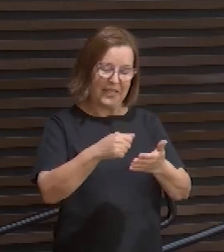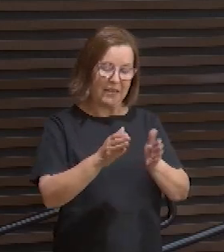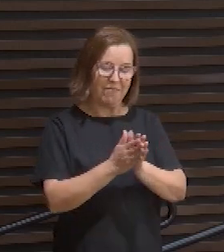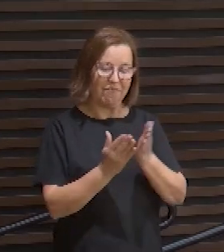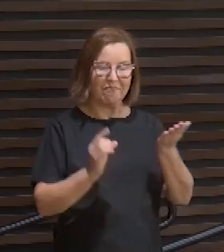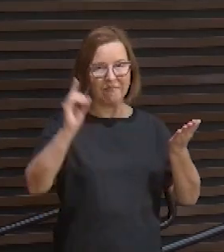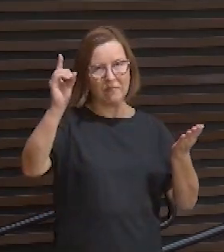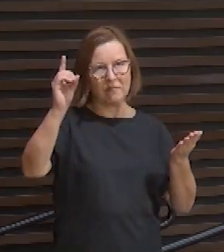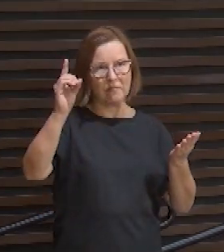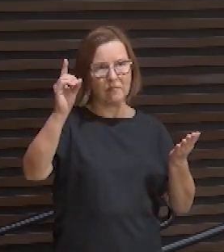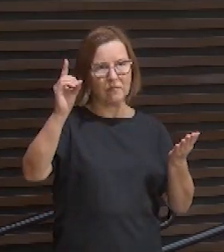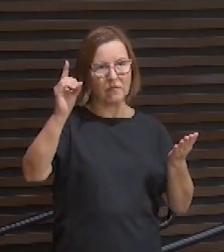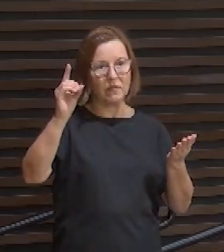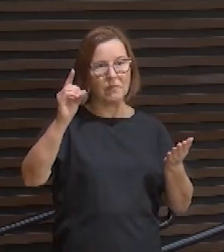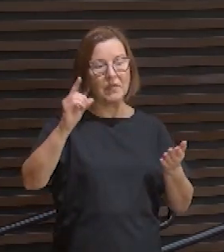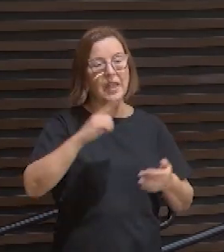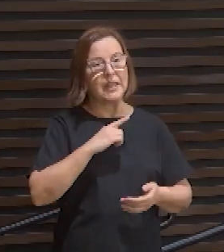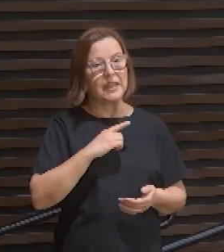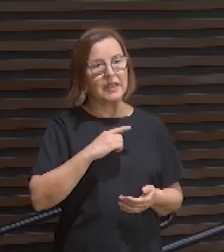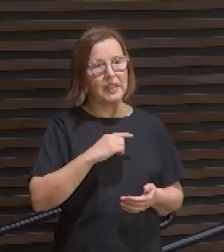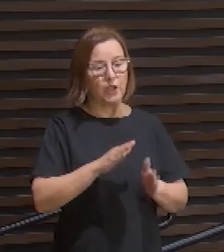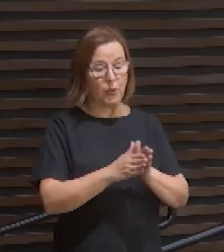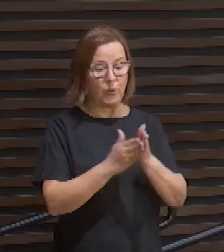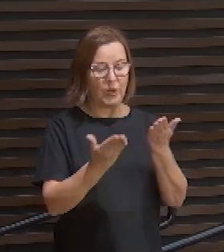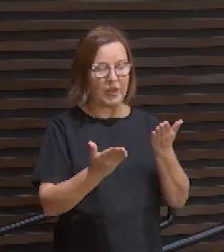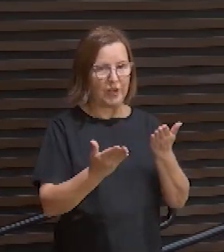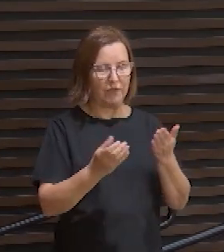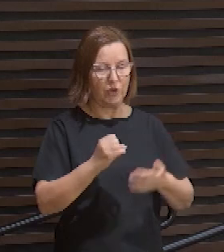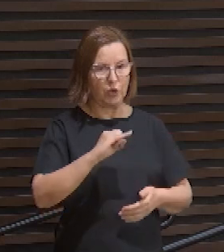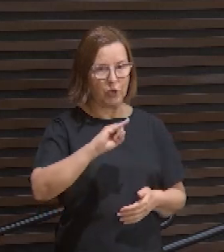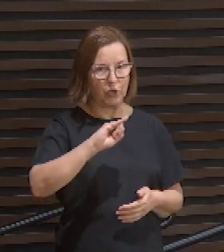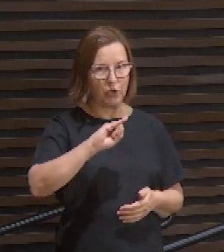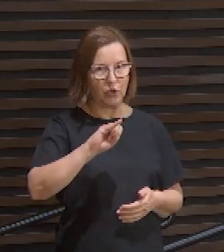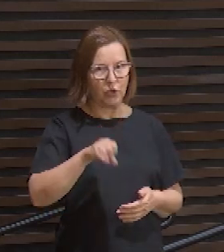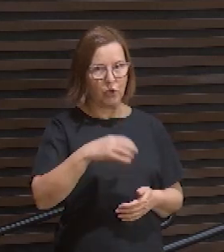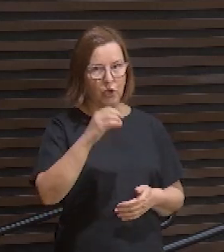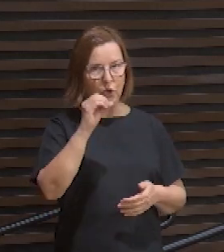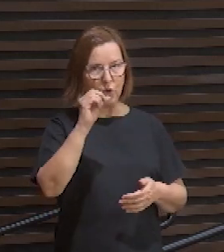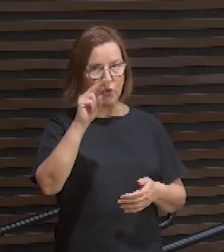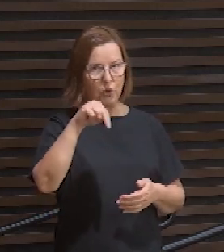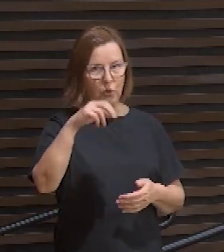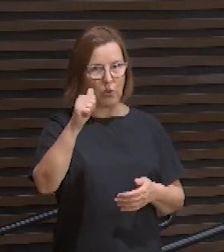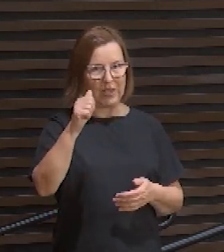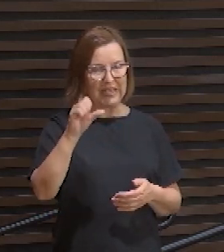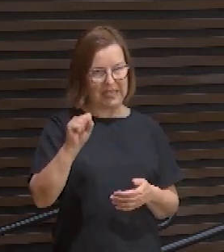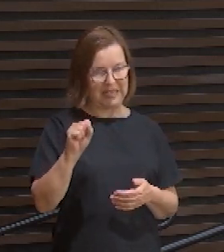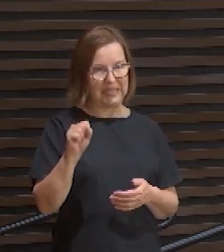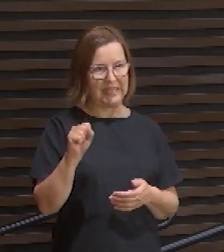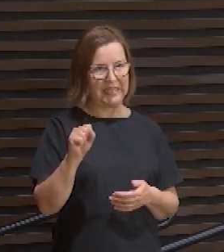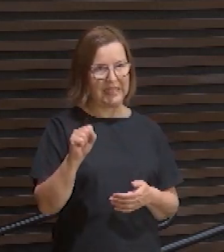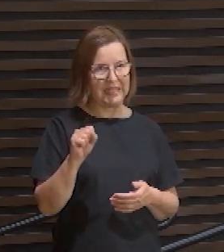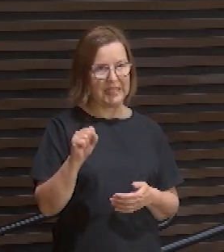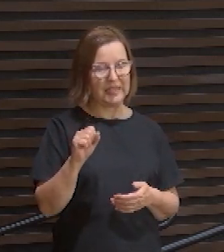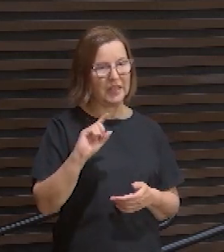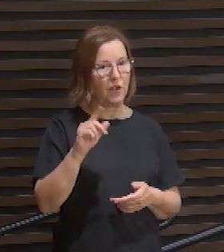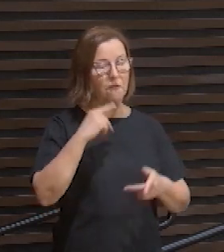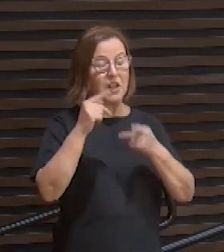dia? Tem o livro de Jonas. O livro de Jonas não fala nenhuma vez que Jesus iria